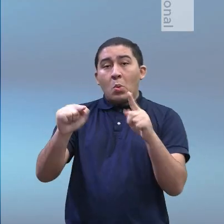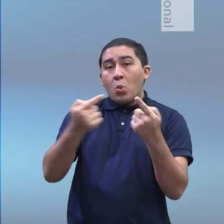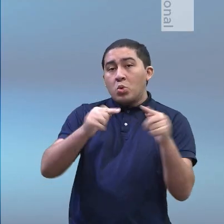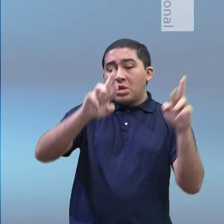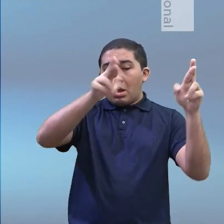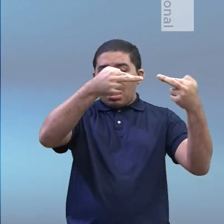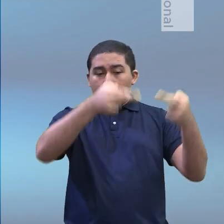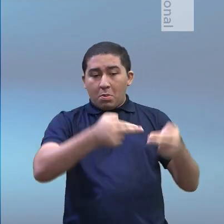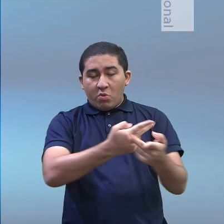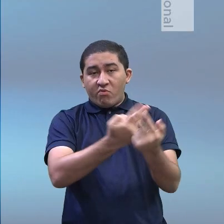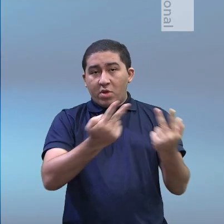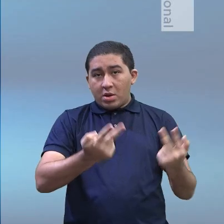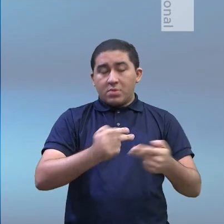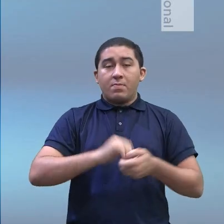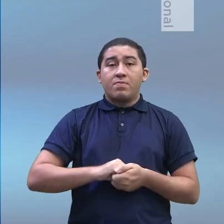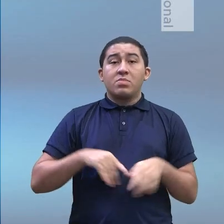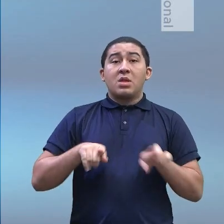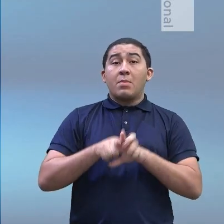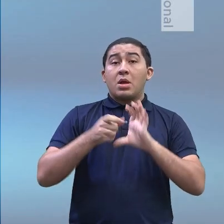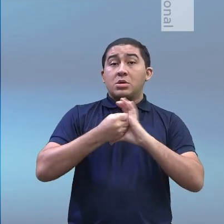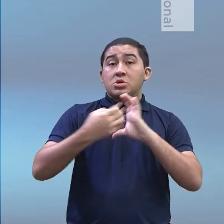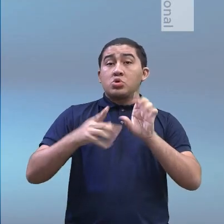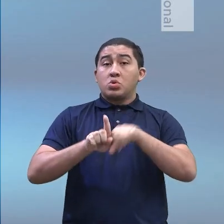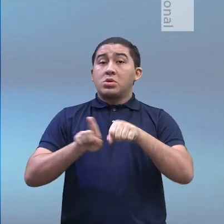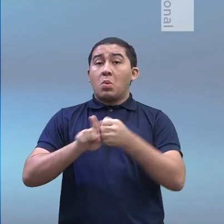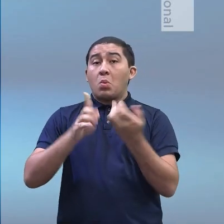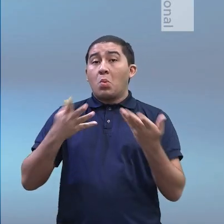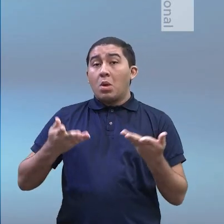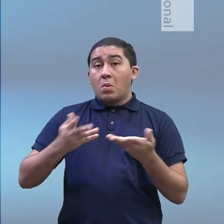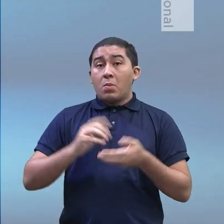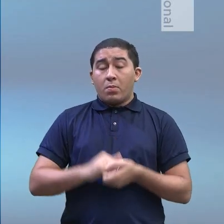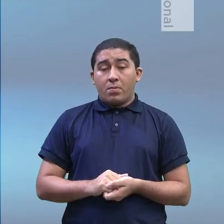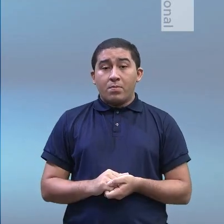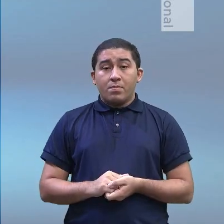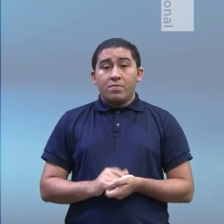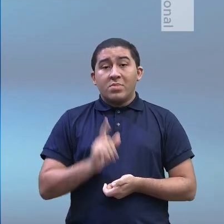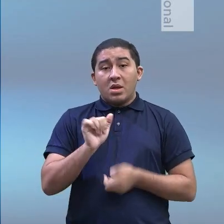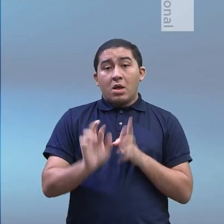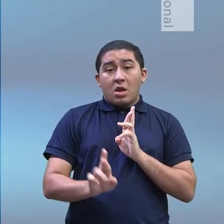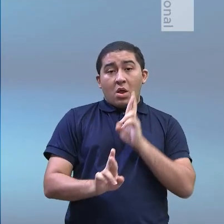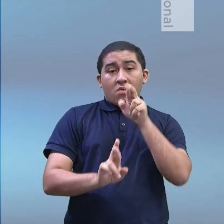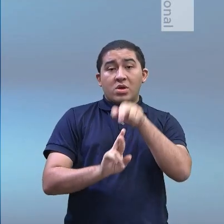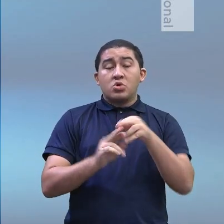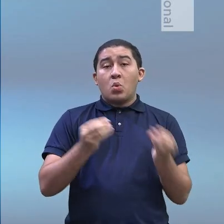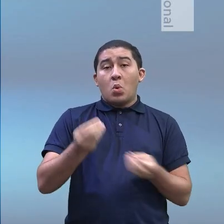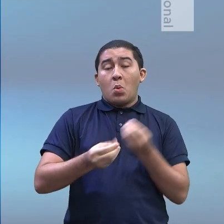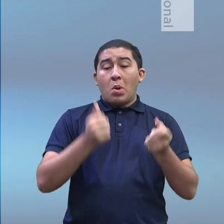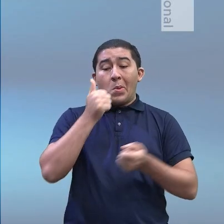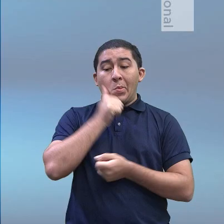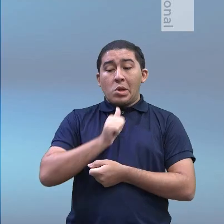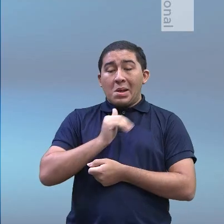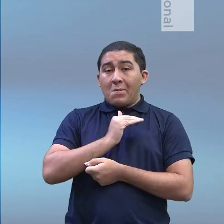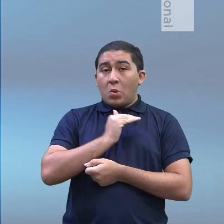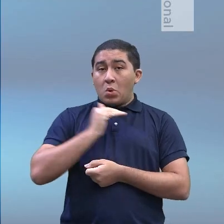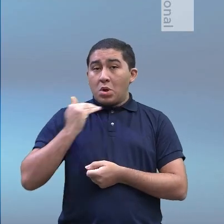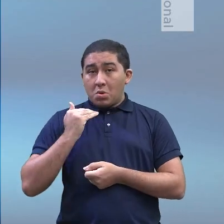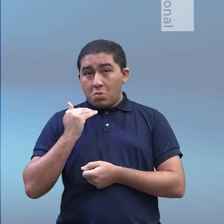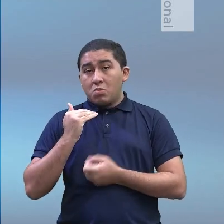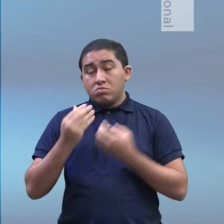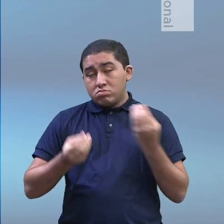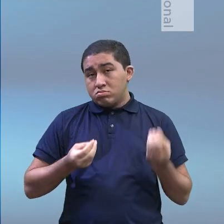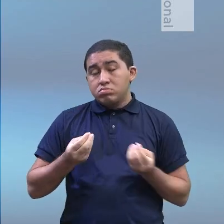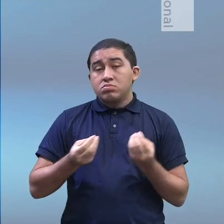tem, que vem trazer nesse poema é a questão da forma como a moça morreu, né? De que maneira ela